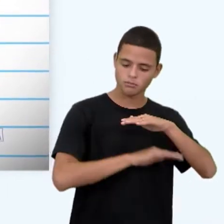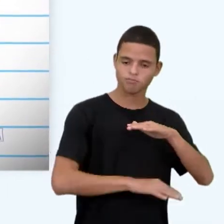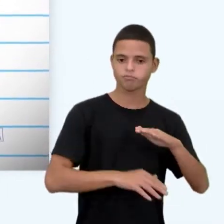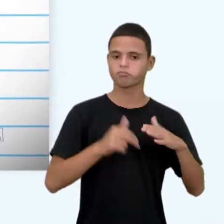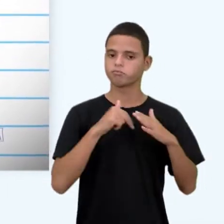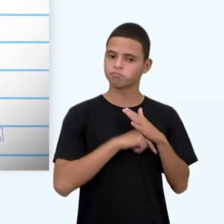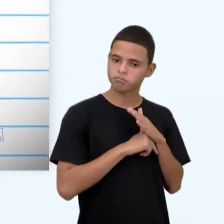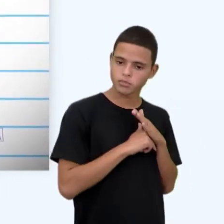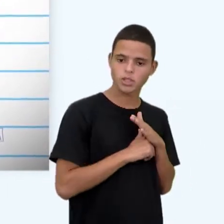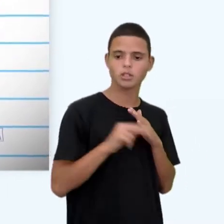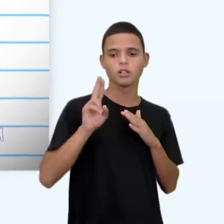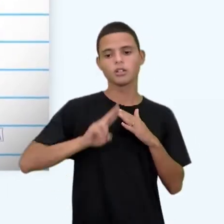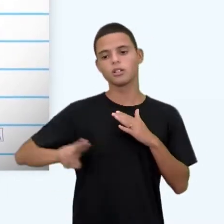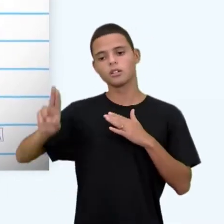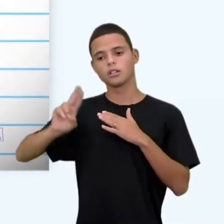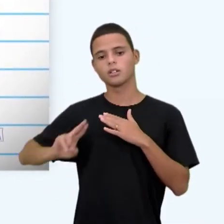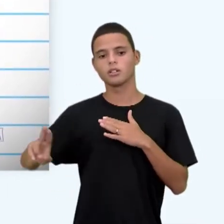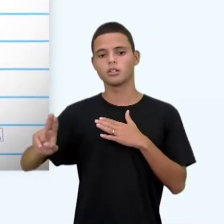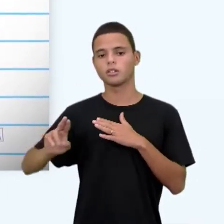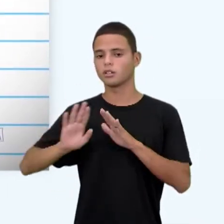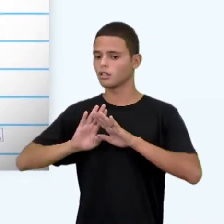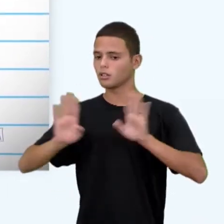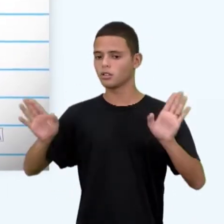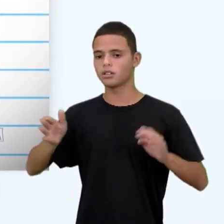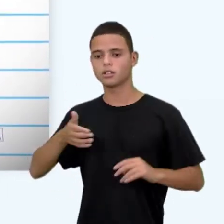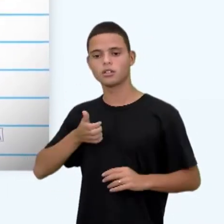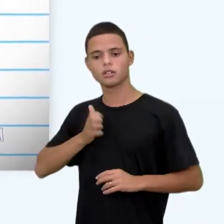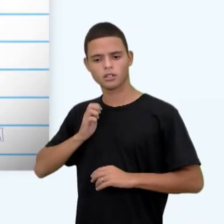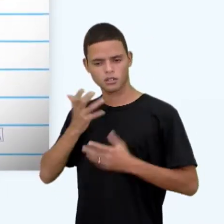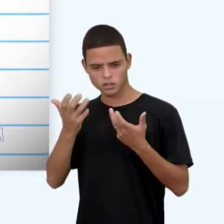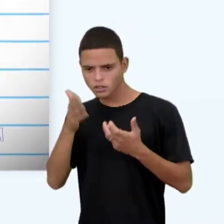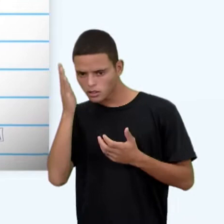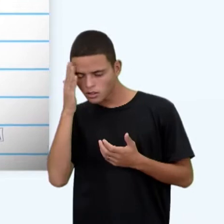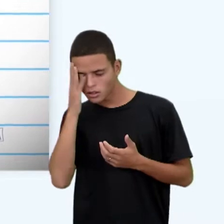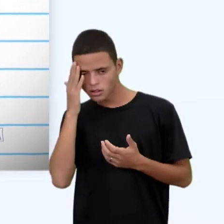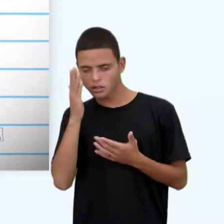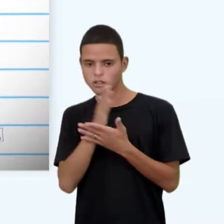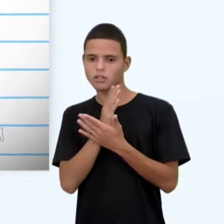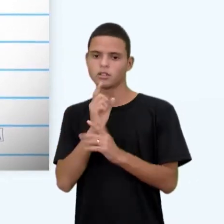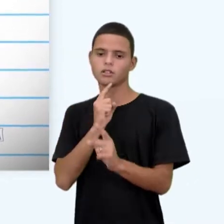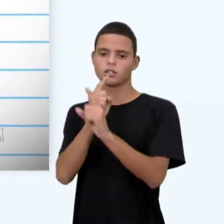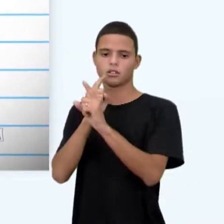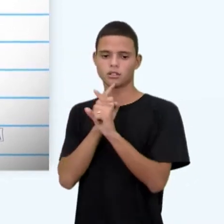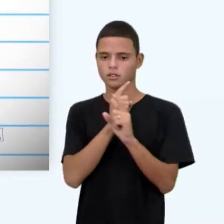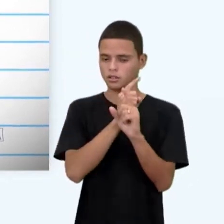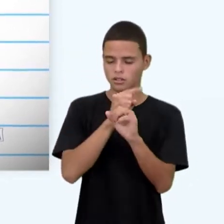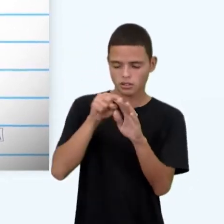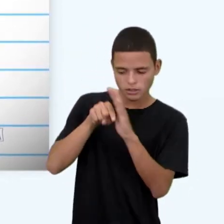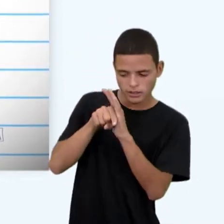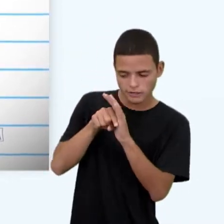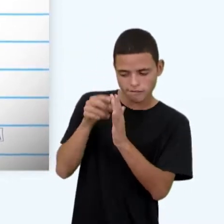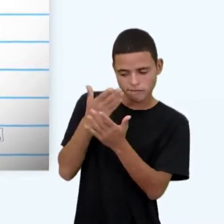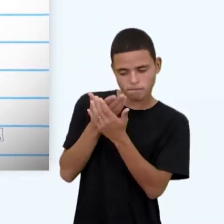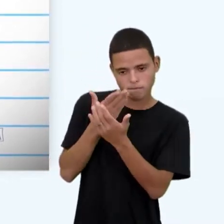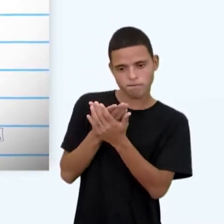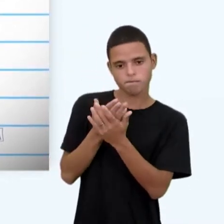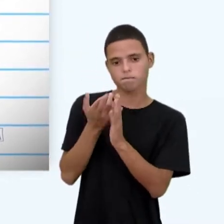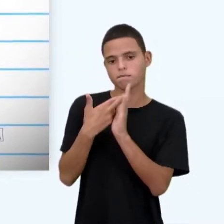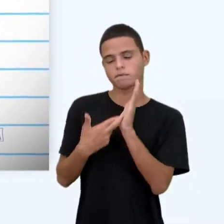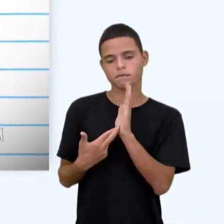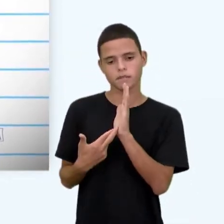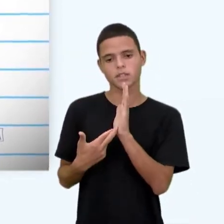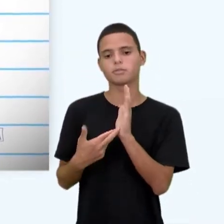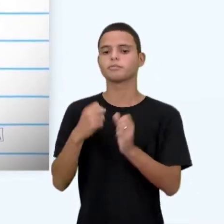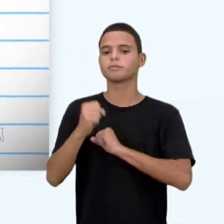sigilosos e usados somente para fins estatísticos. Quer saber algumas das descobertas feitas por meio da análise dos registros civis? Pois saiba